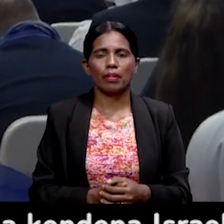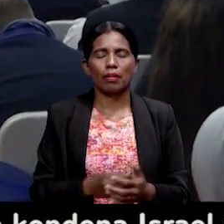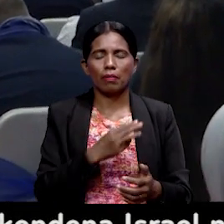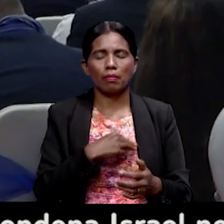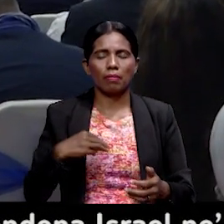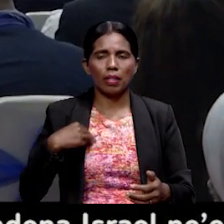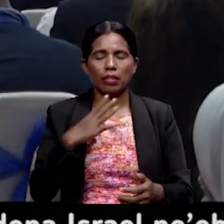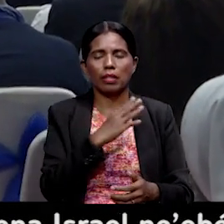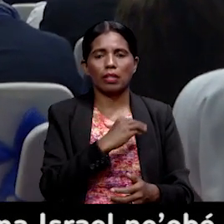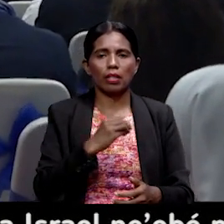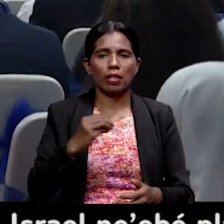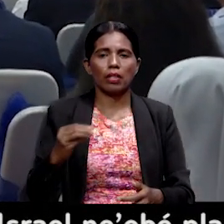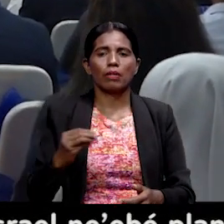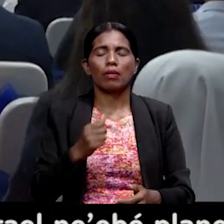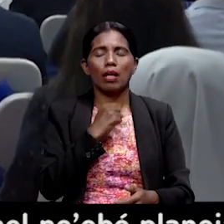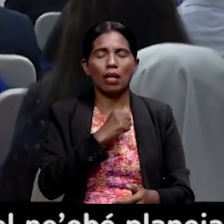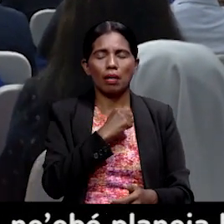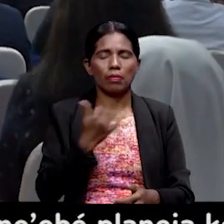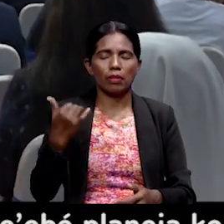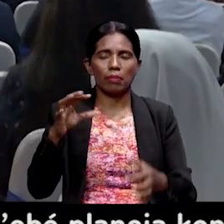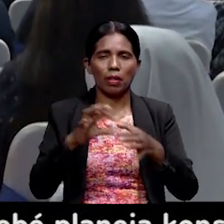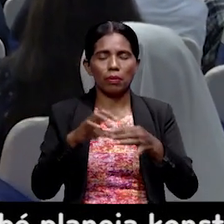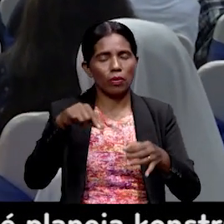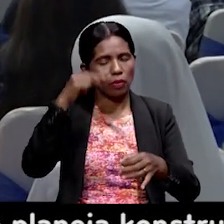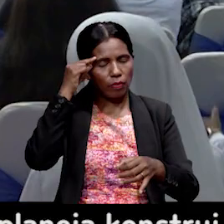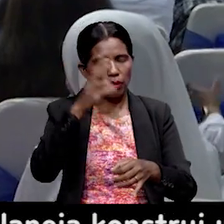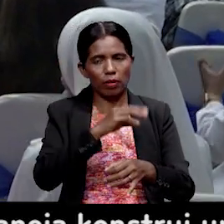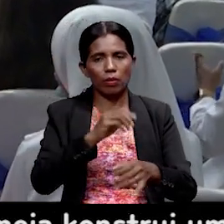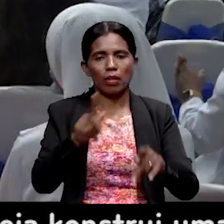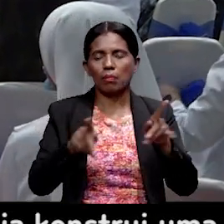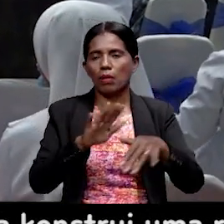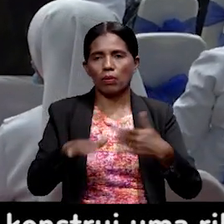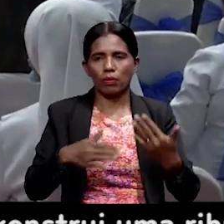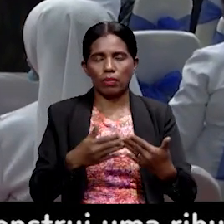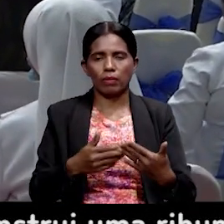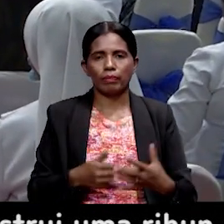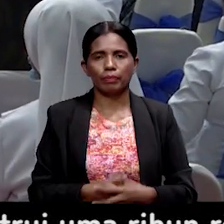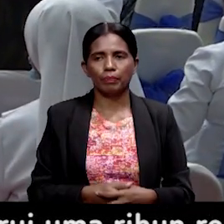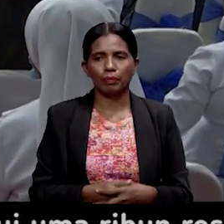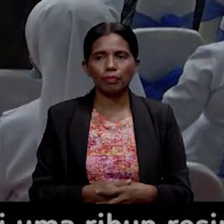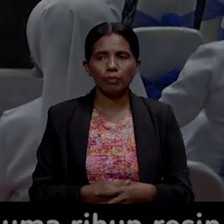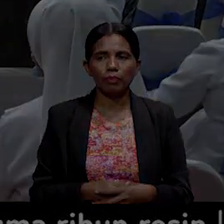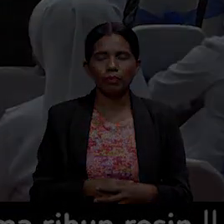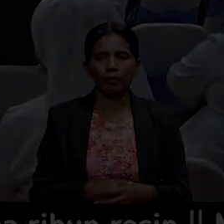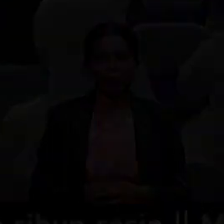no padre Cira, membro governo, diplomata no convidado Cira Celo, Agostinho da Costa, Leopoldina de Carvalho, ZMN.